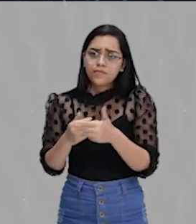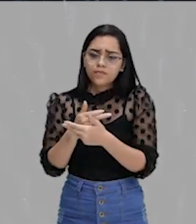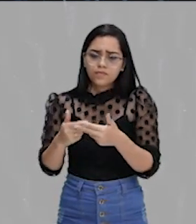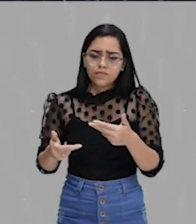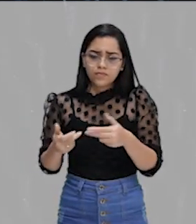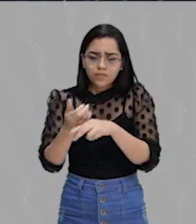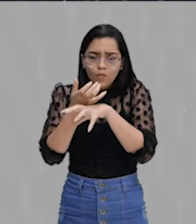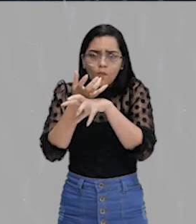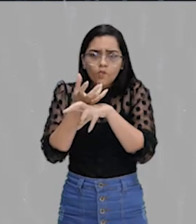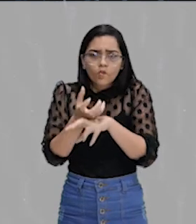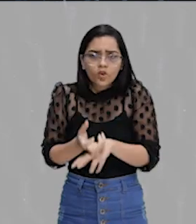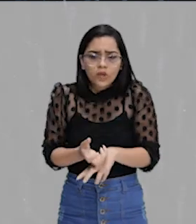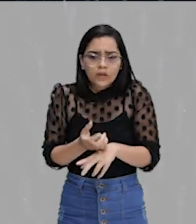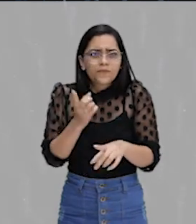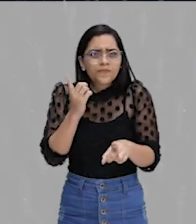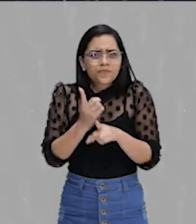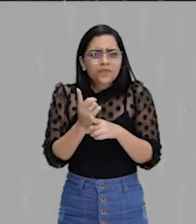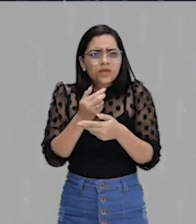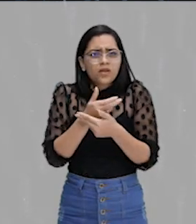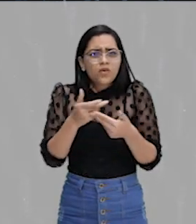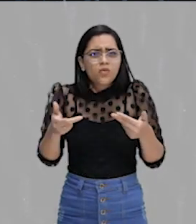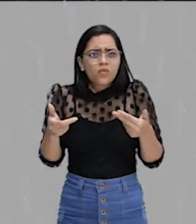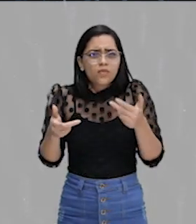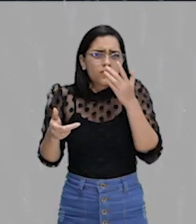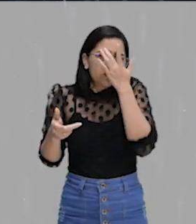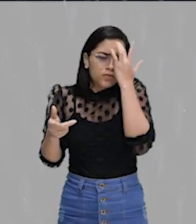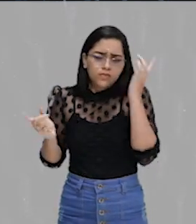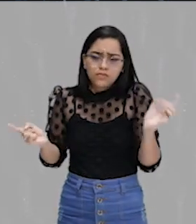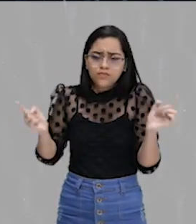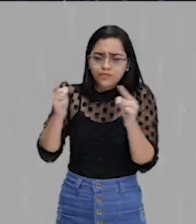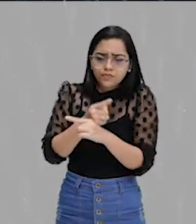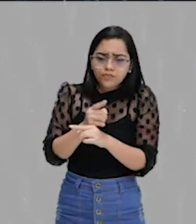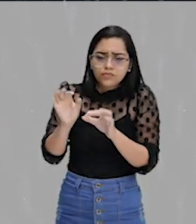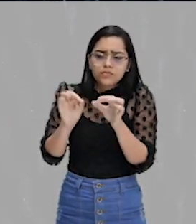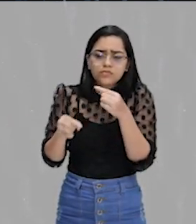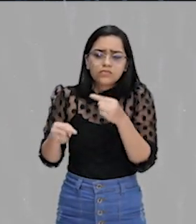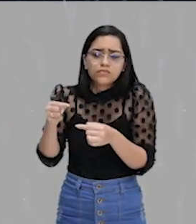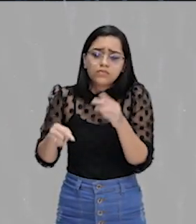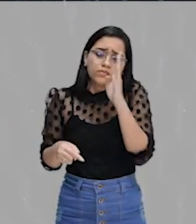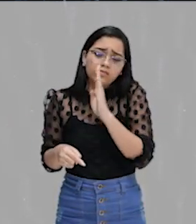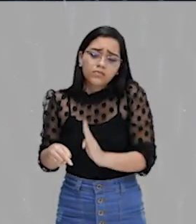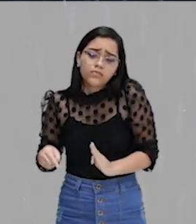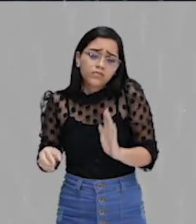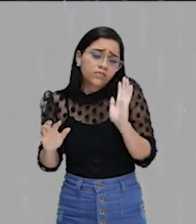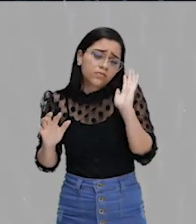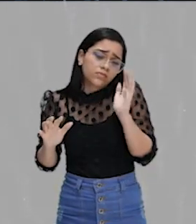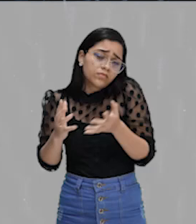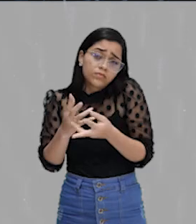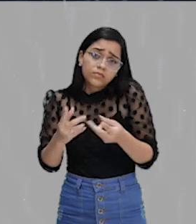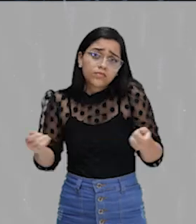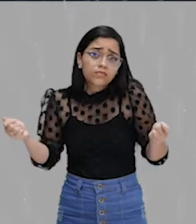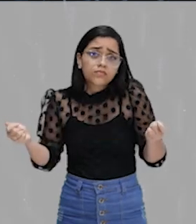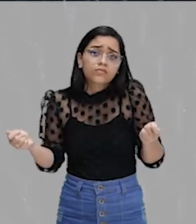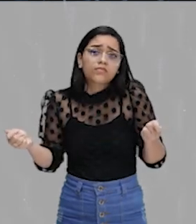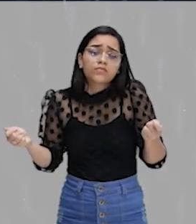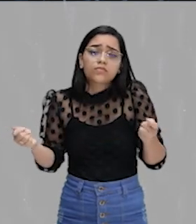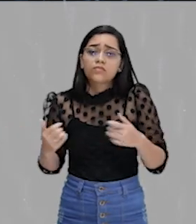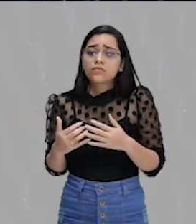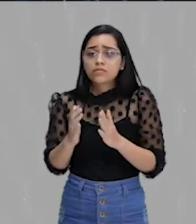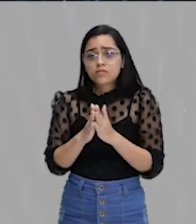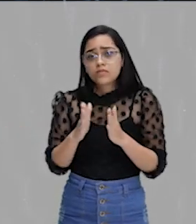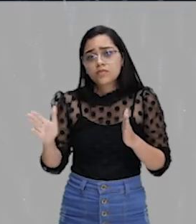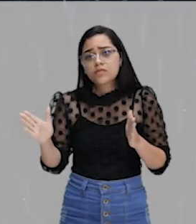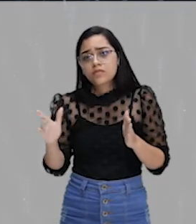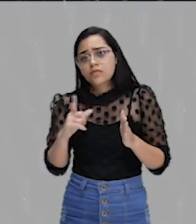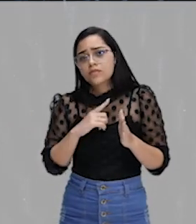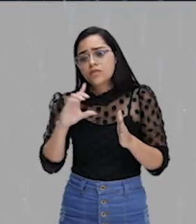restos mortais, né, de alguns opositores do regime no Brasil que acabaram desaparecendo, né, durante